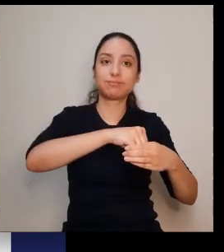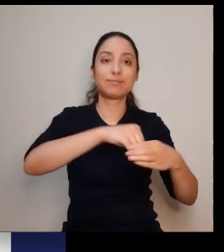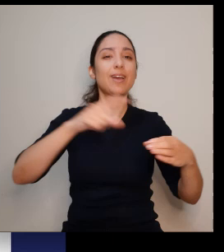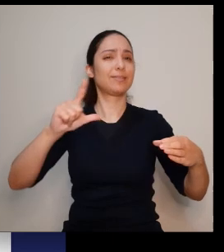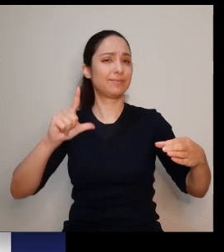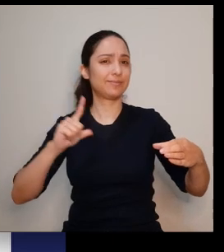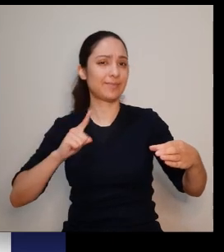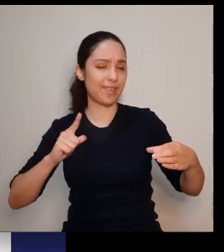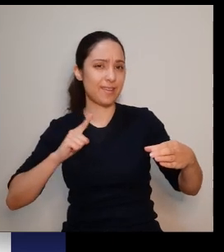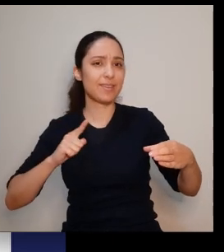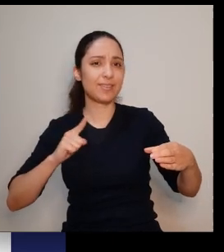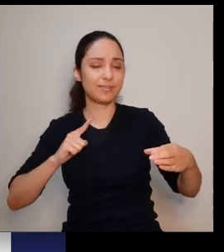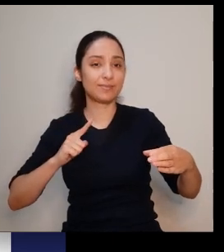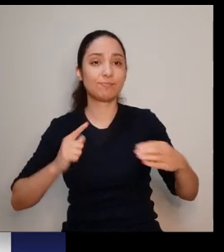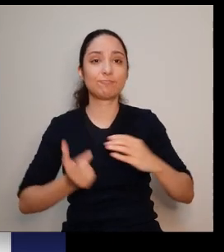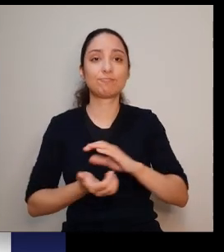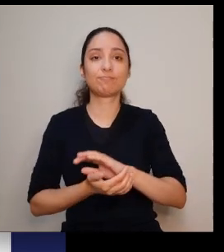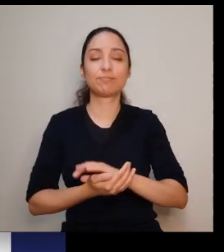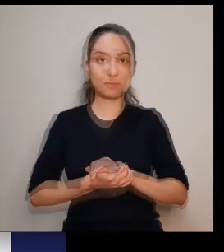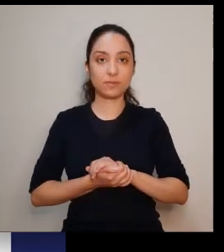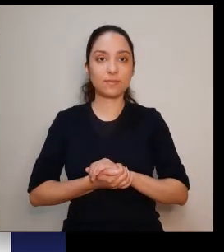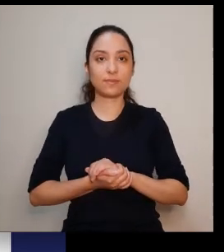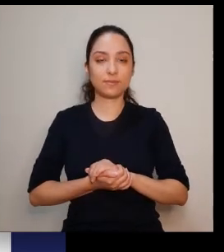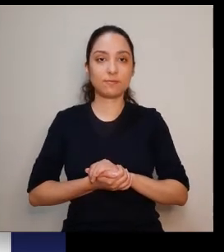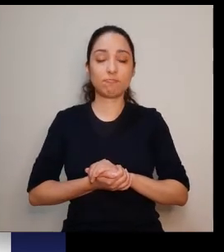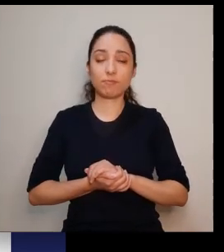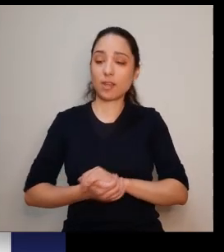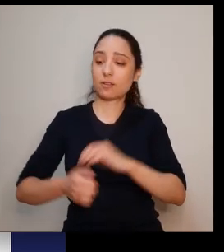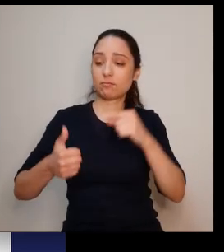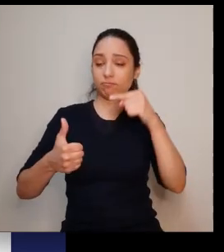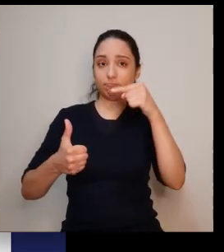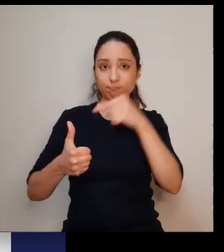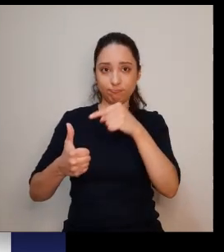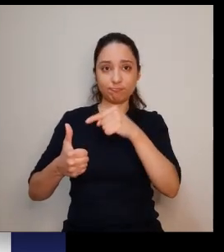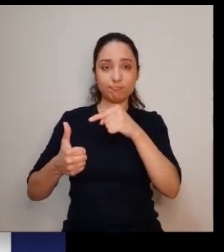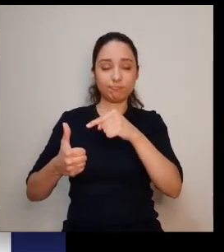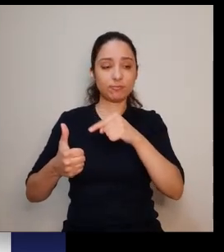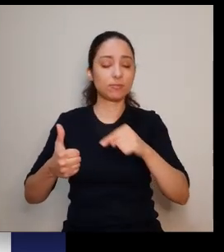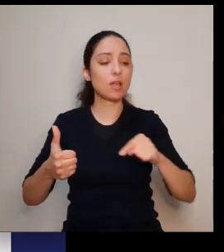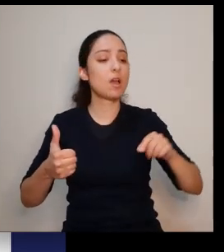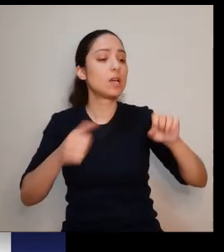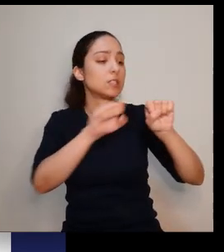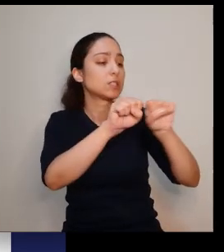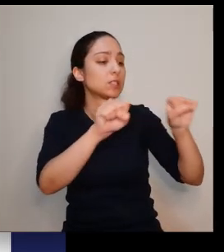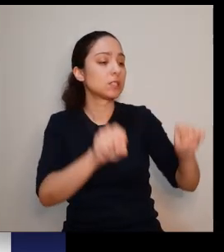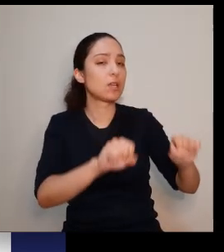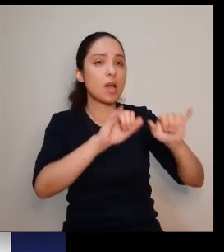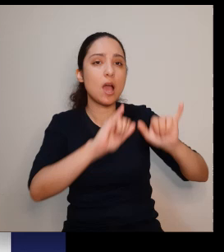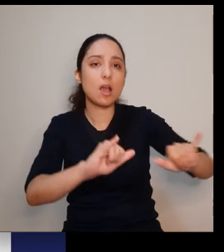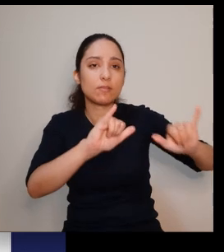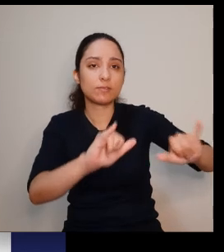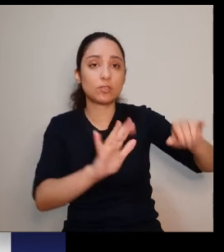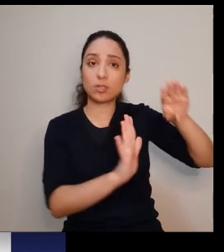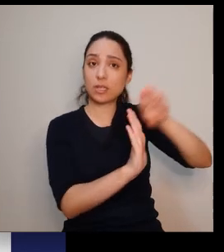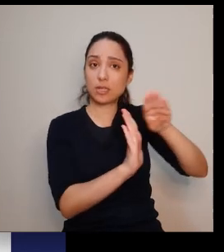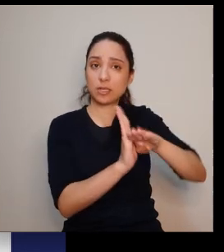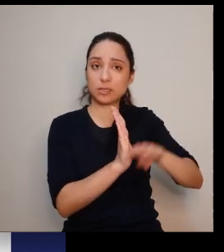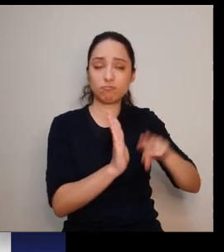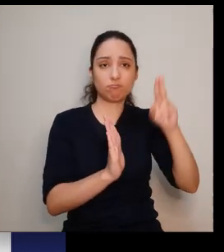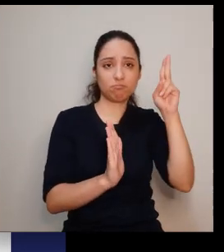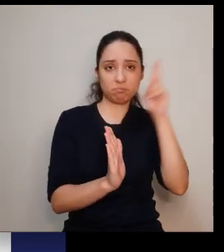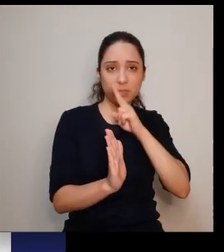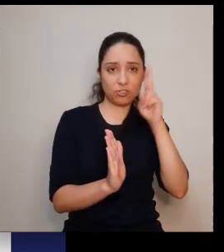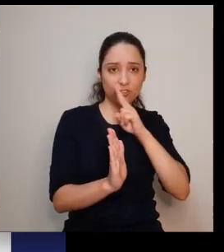AB nas discussões sobre mudanças climáticas. A ECO-RRD combina abordagens de gestão dos recursos naturais